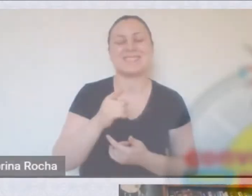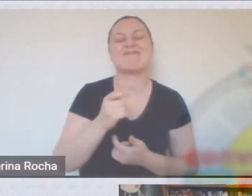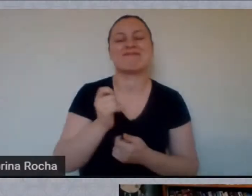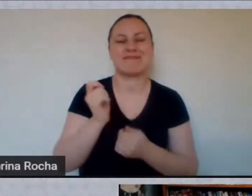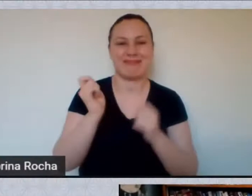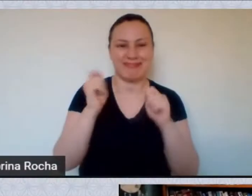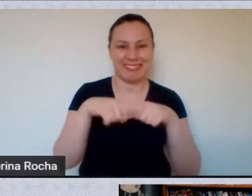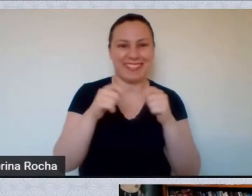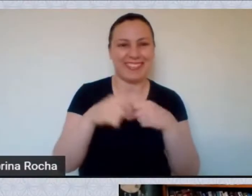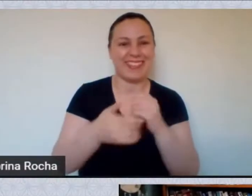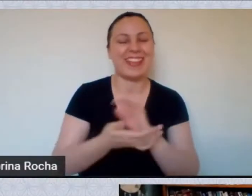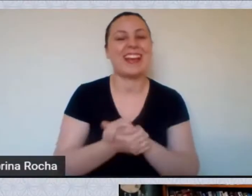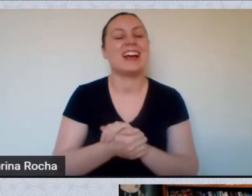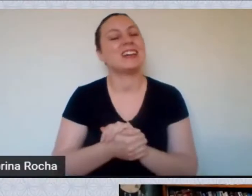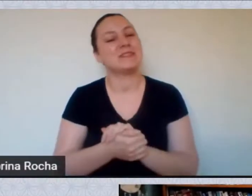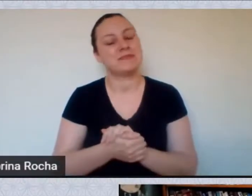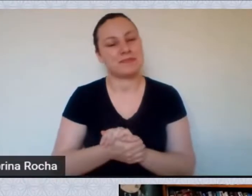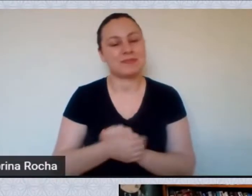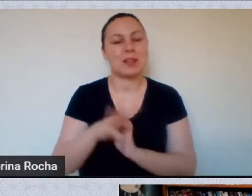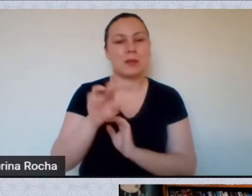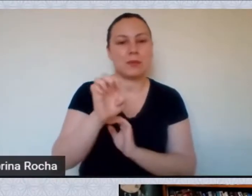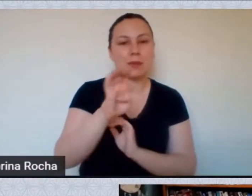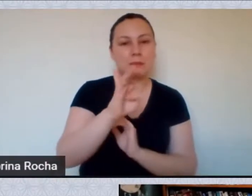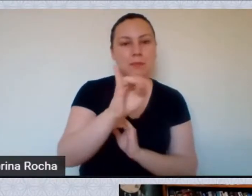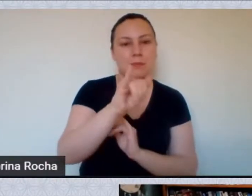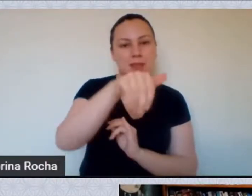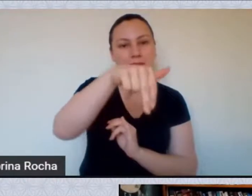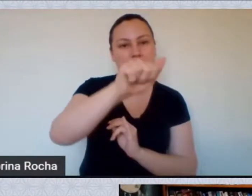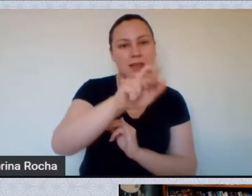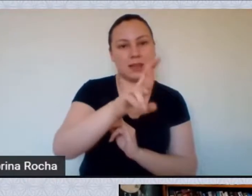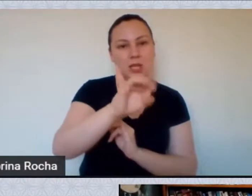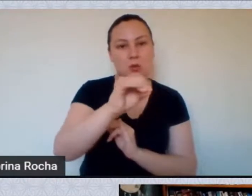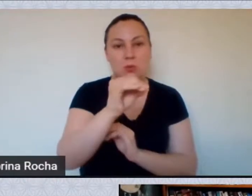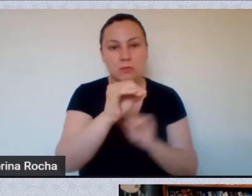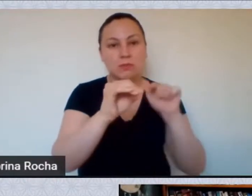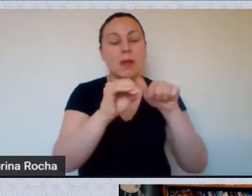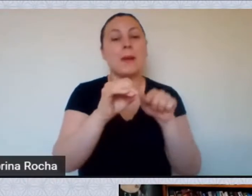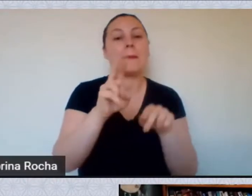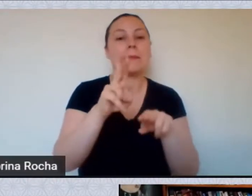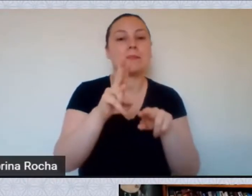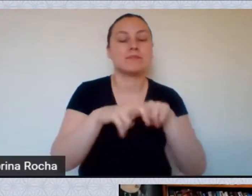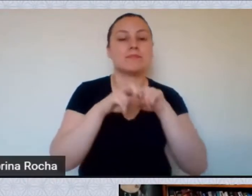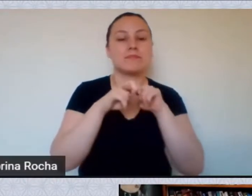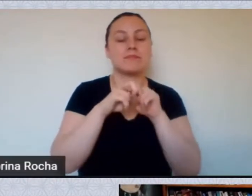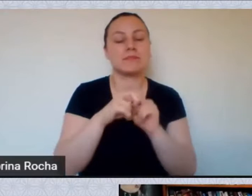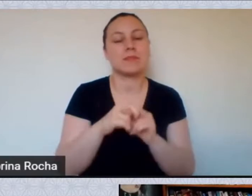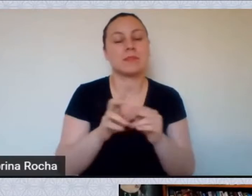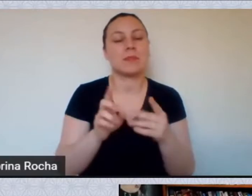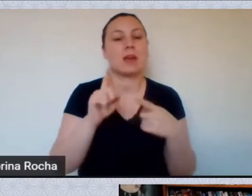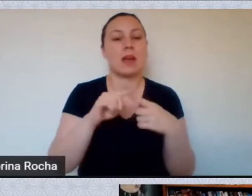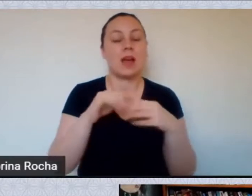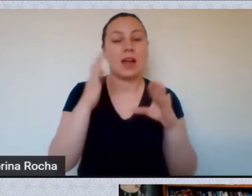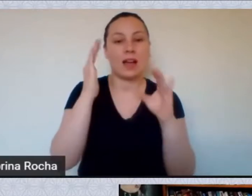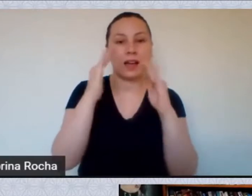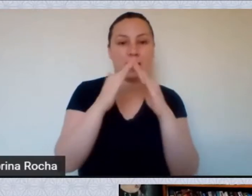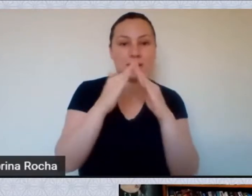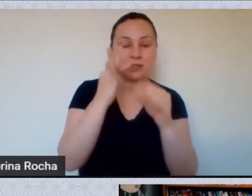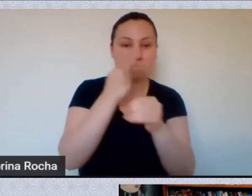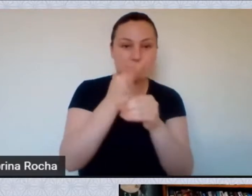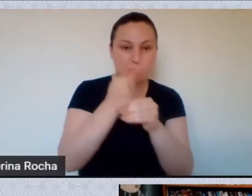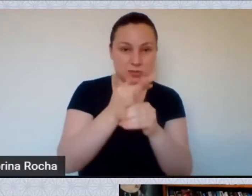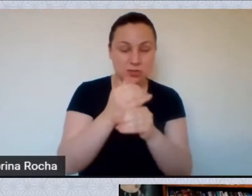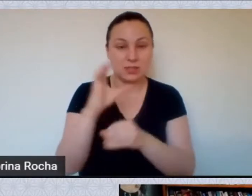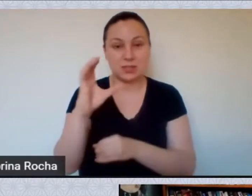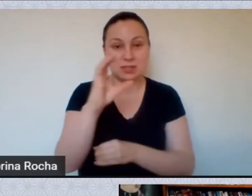Esse webinário é criado, promovido e financiado em curadoria colaborativa pelos espaços culturais Casa Fiat de Cultura, Centro Cultural